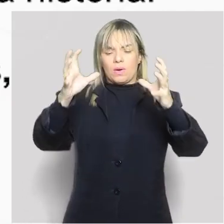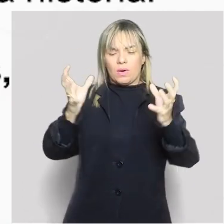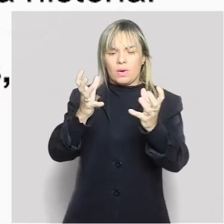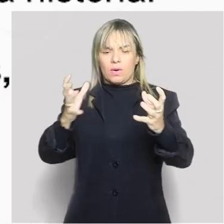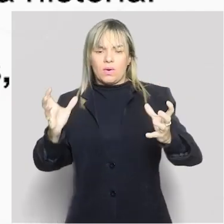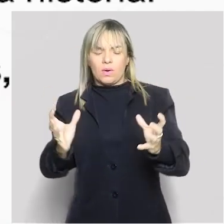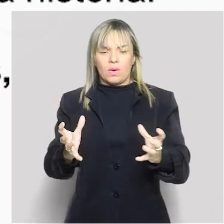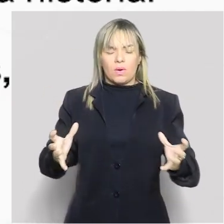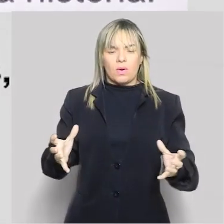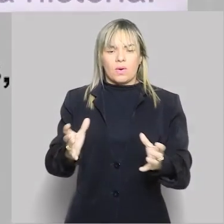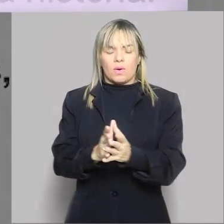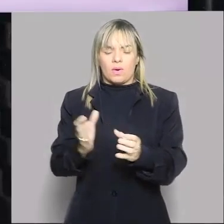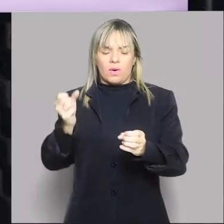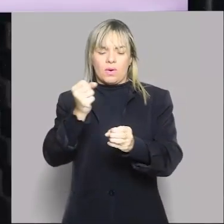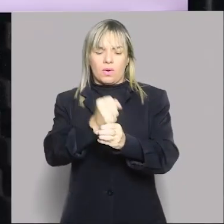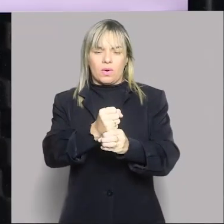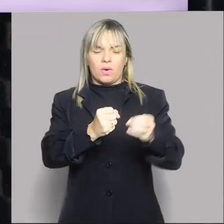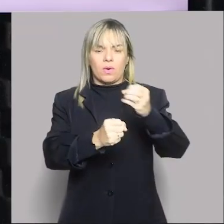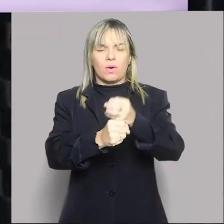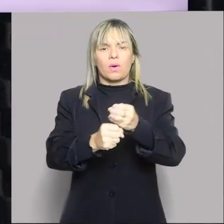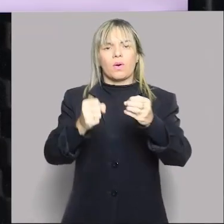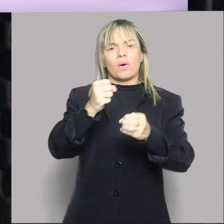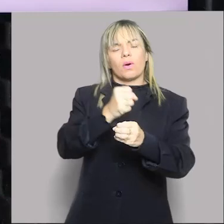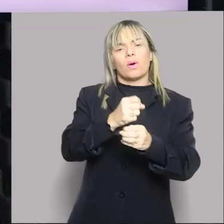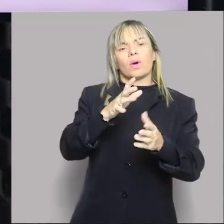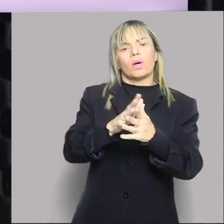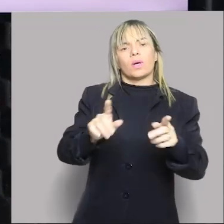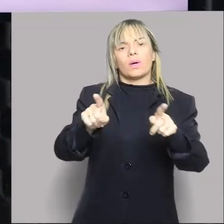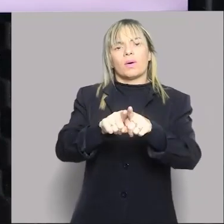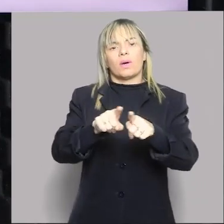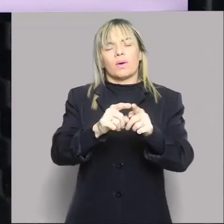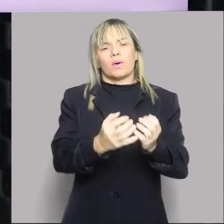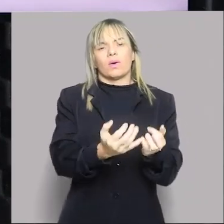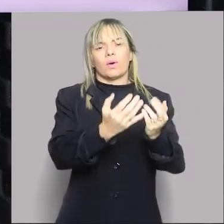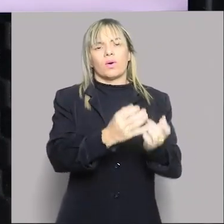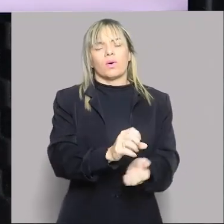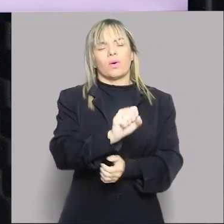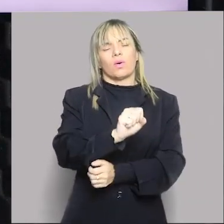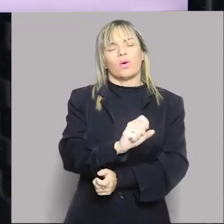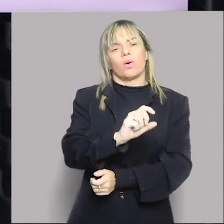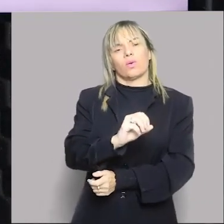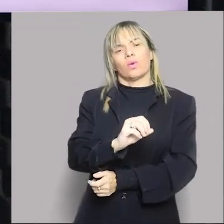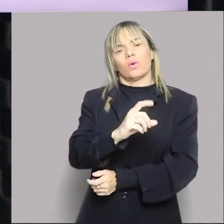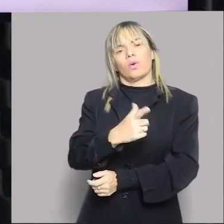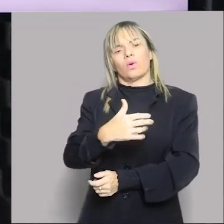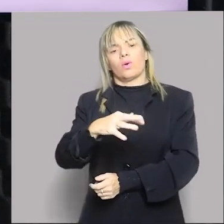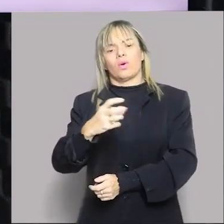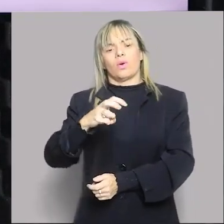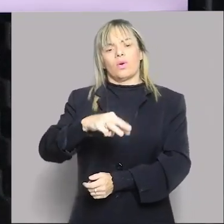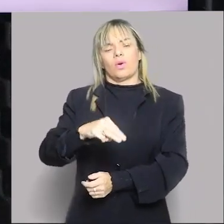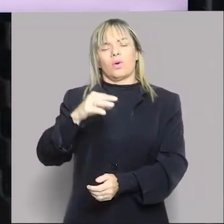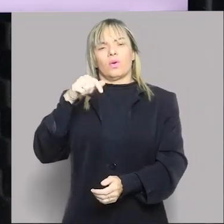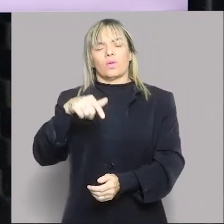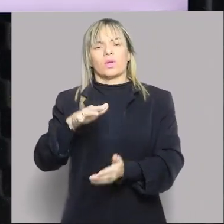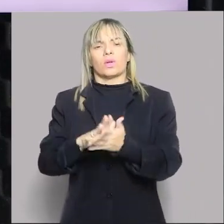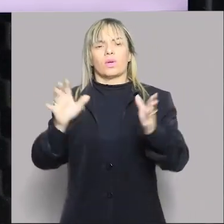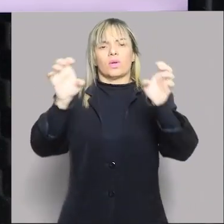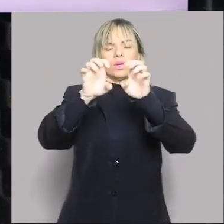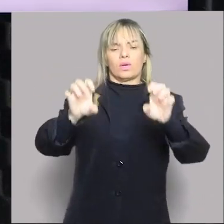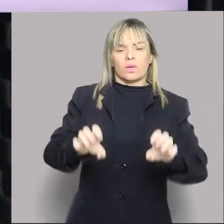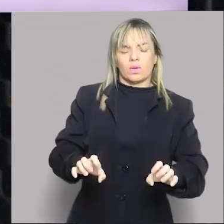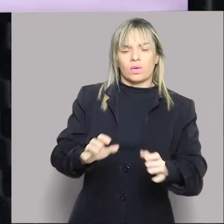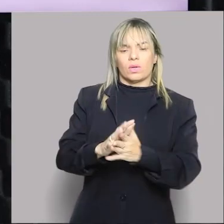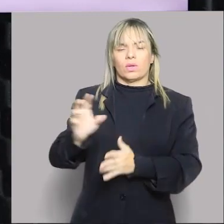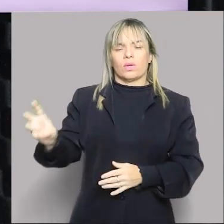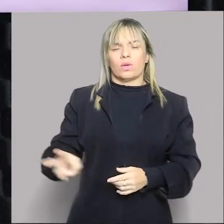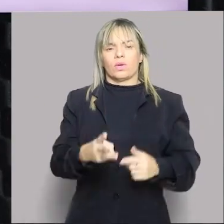de encaixe, de solda. Os materiais para se fazer uma escultura, ou seja, trabalhar esta estrutura em